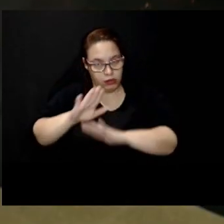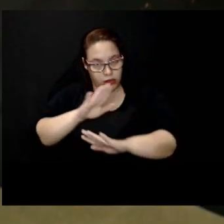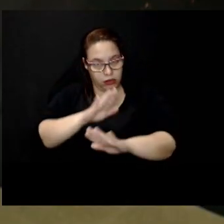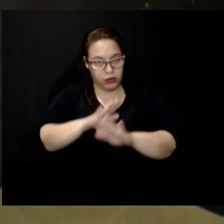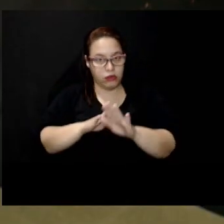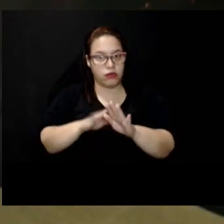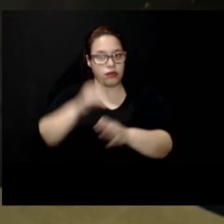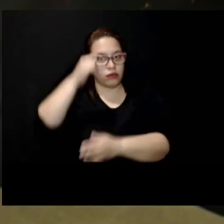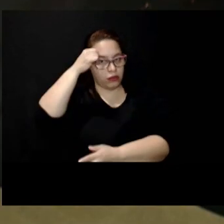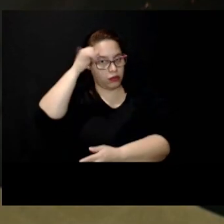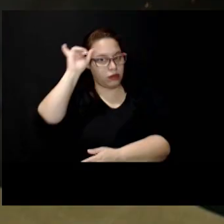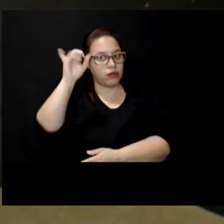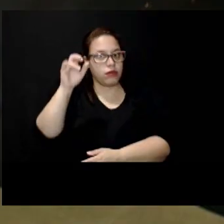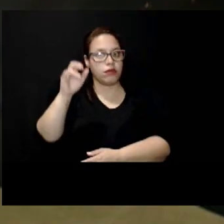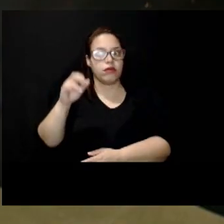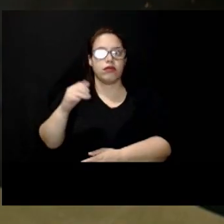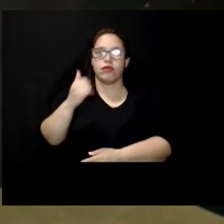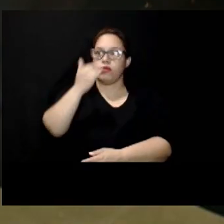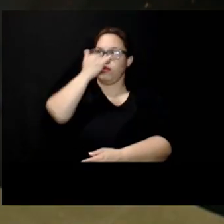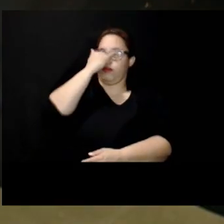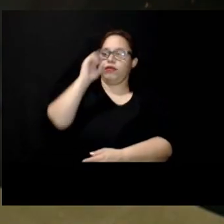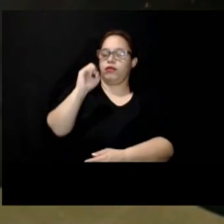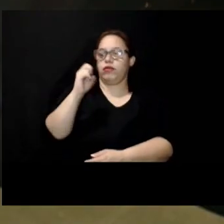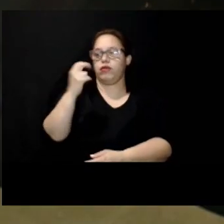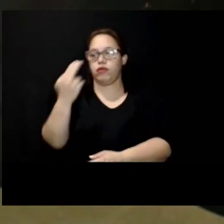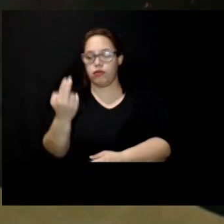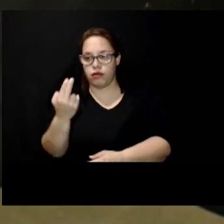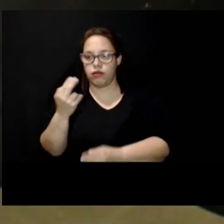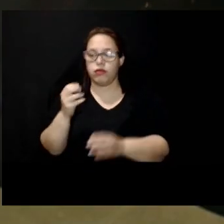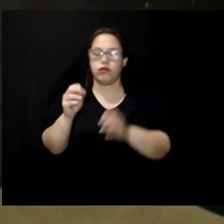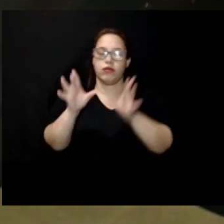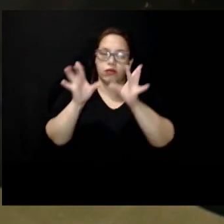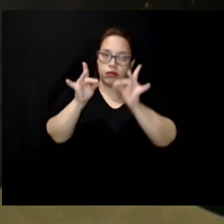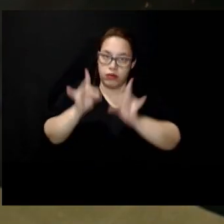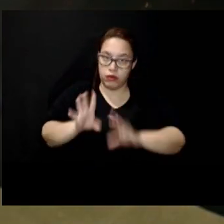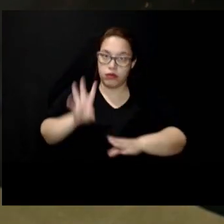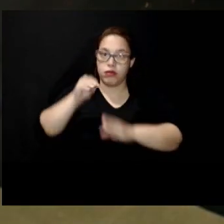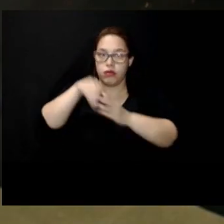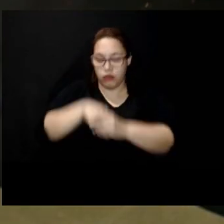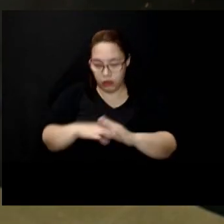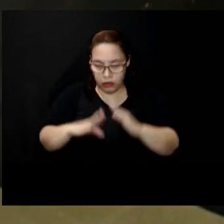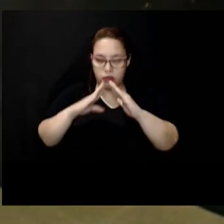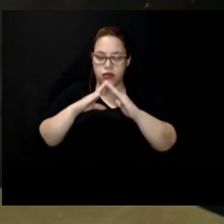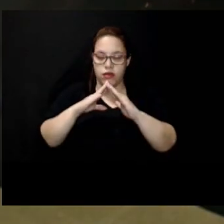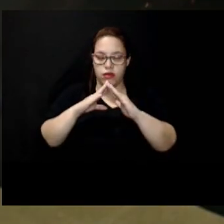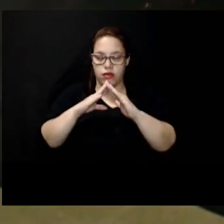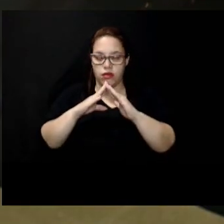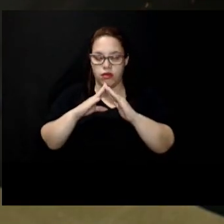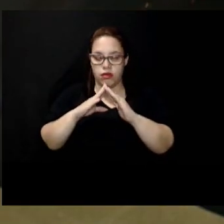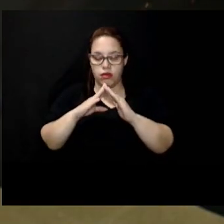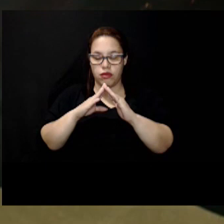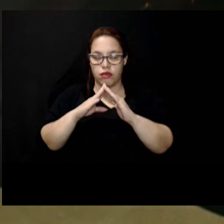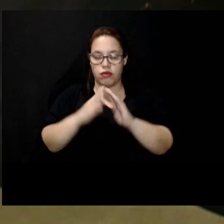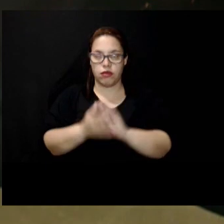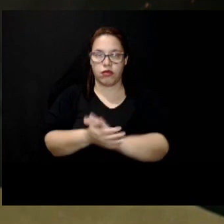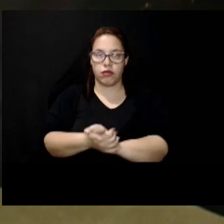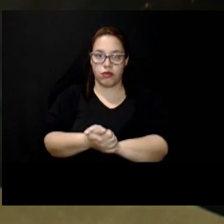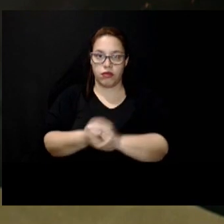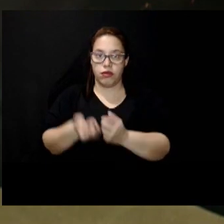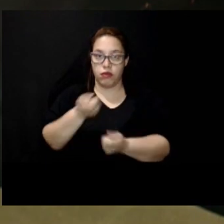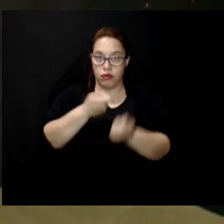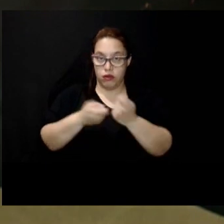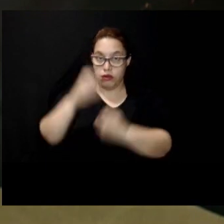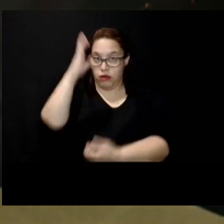esses incidentes ou acidentes, em especial dentro de casa. De acordo com a Associação Brasileira